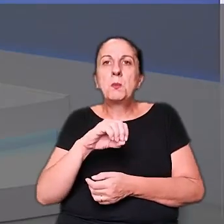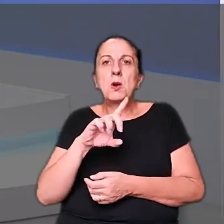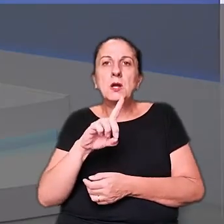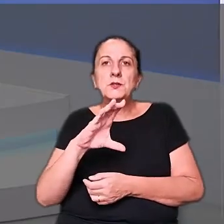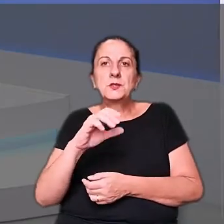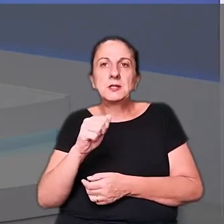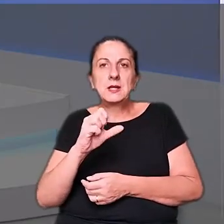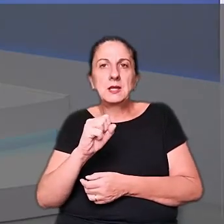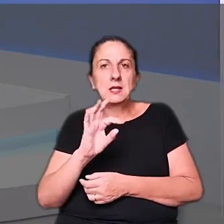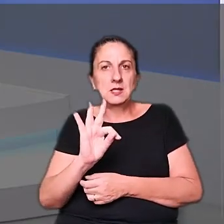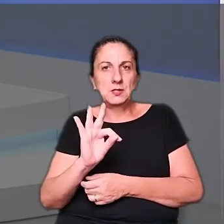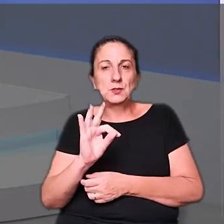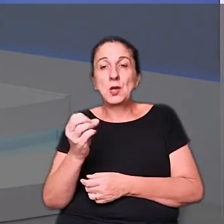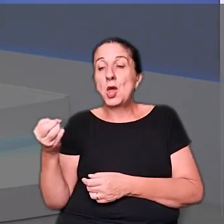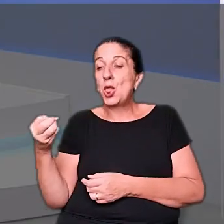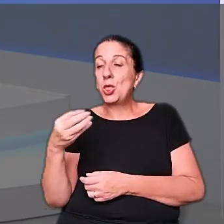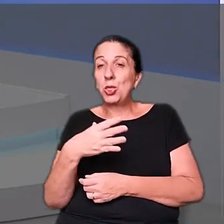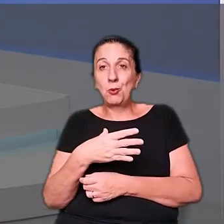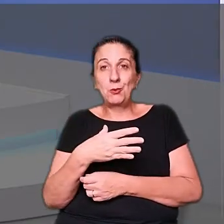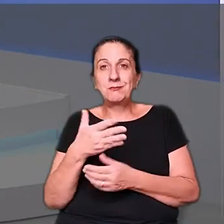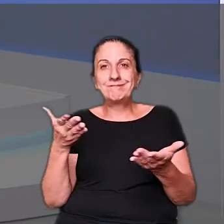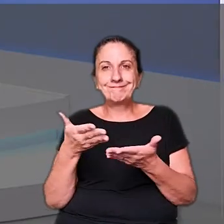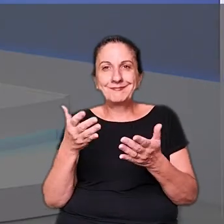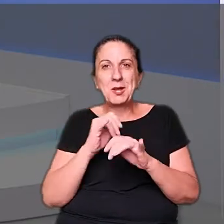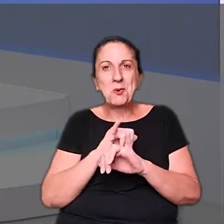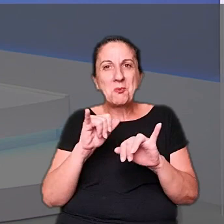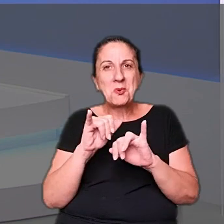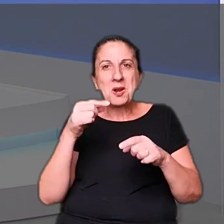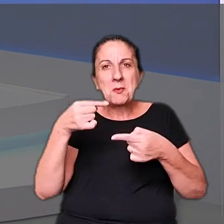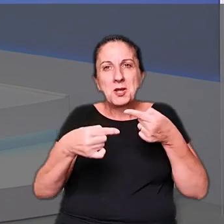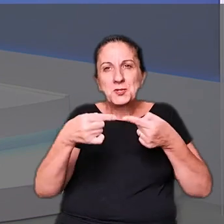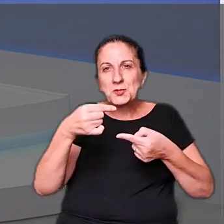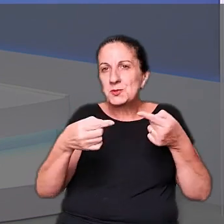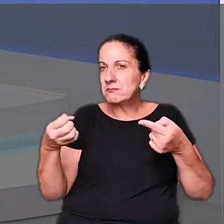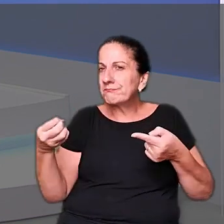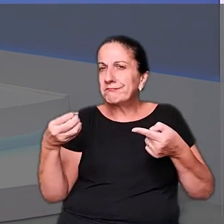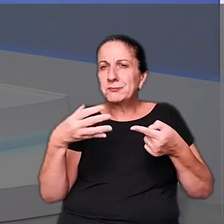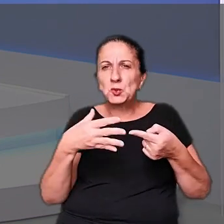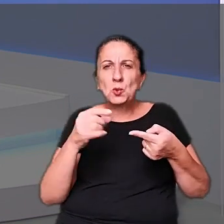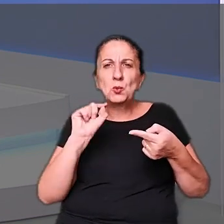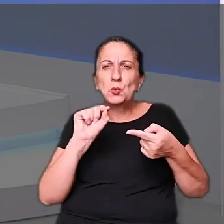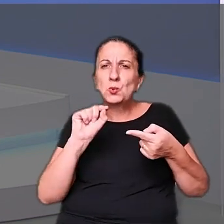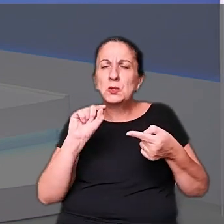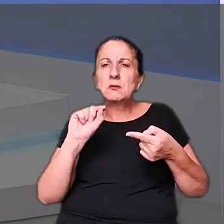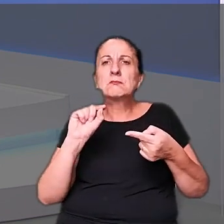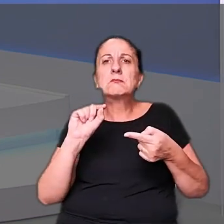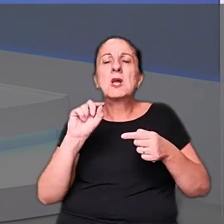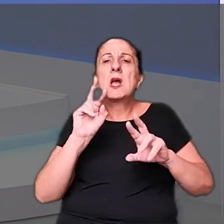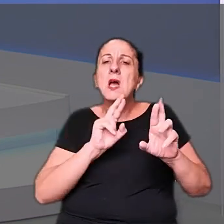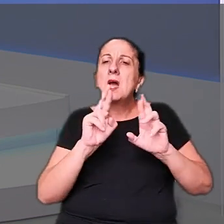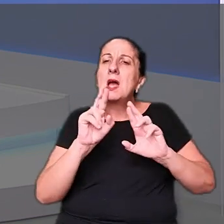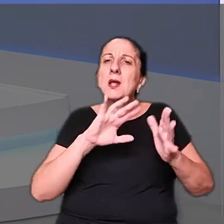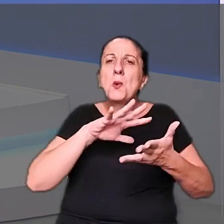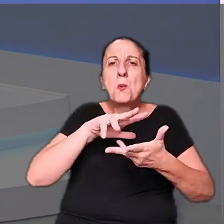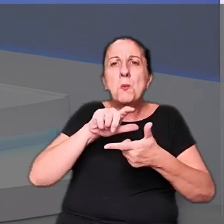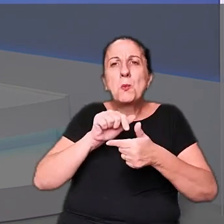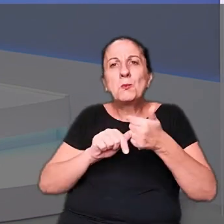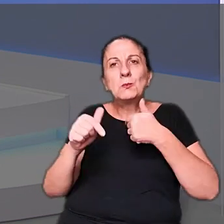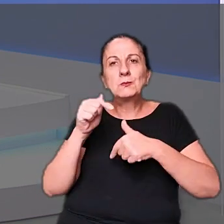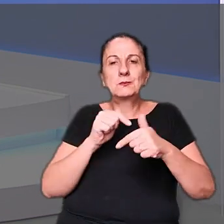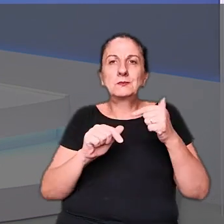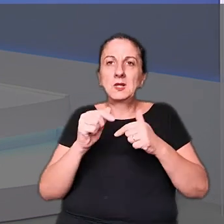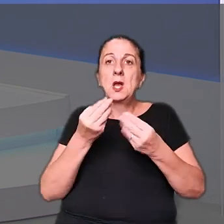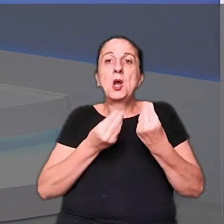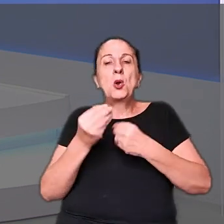O podcast Trabalho em Pauta estreia nova temporada. O programa traz discussões atuais sobre situações relacionadas ao mundo